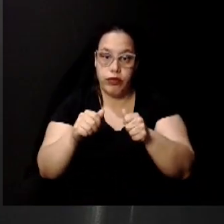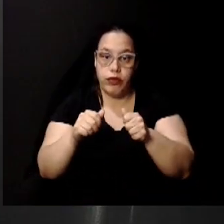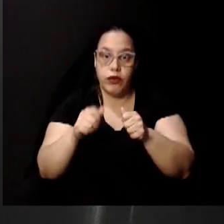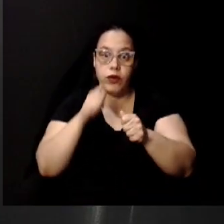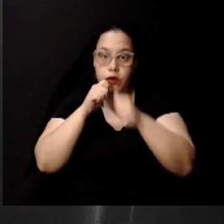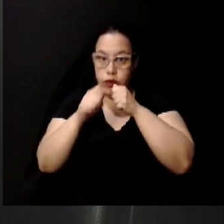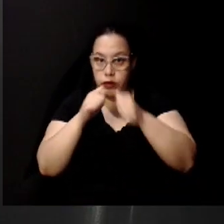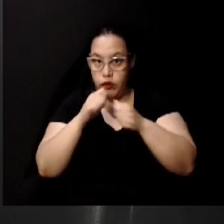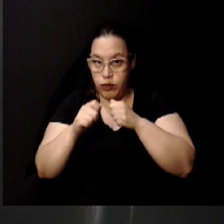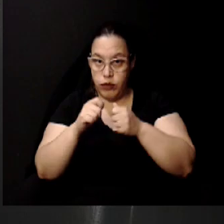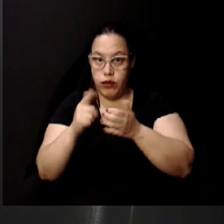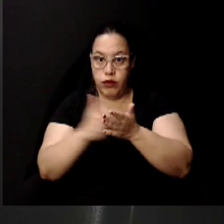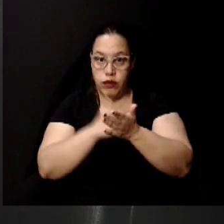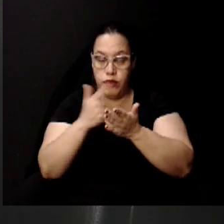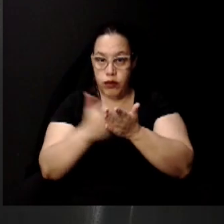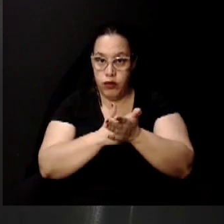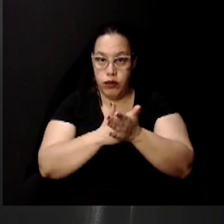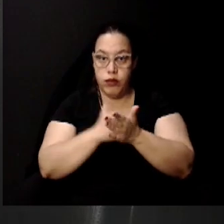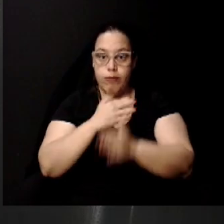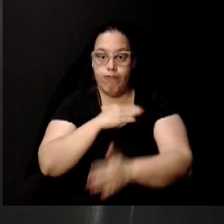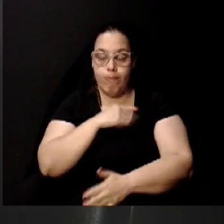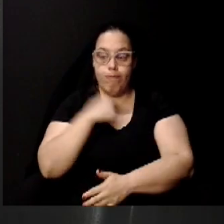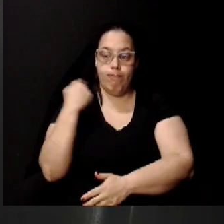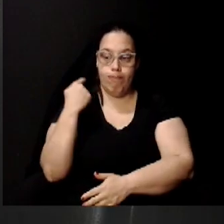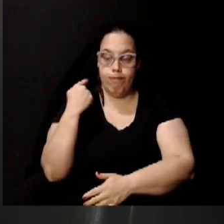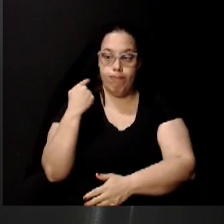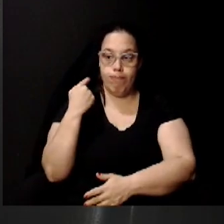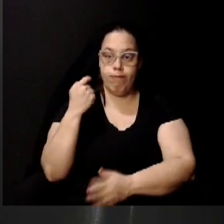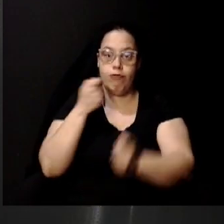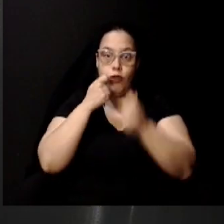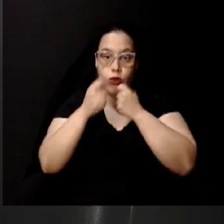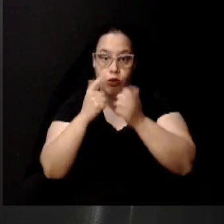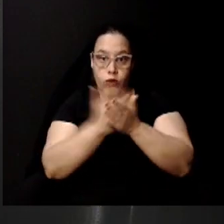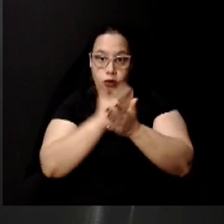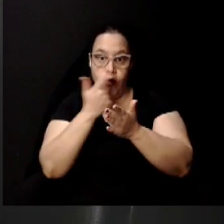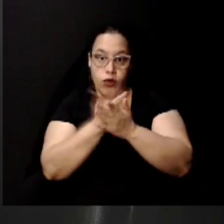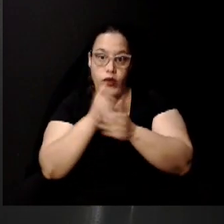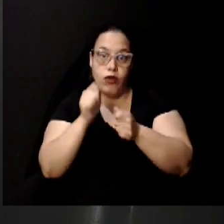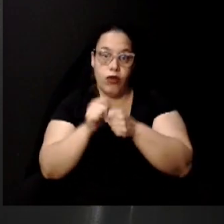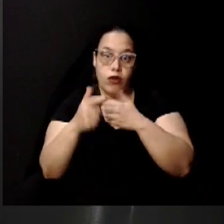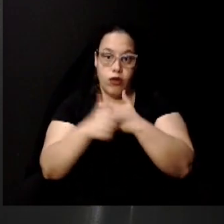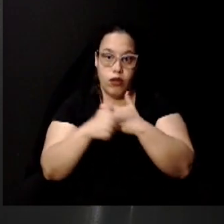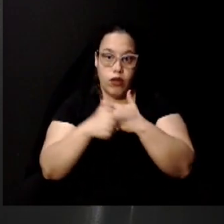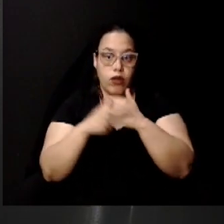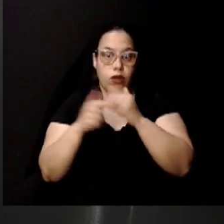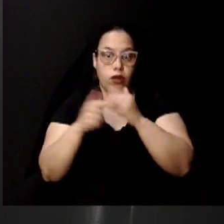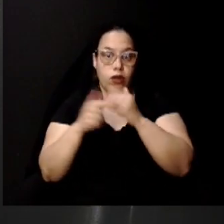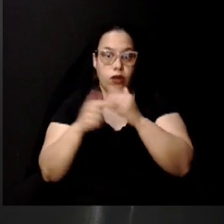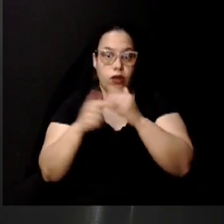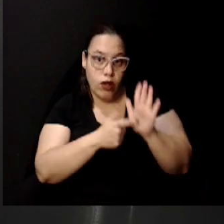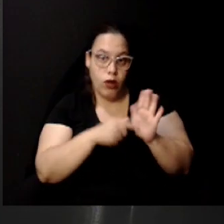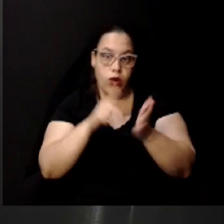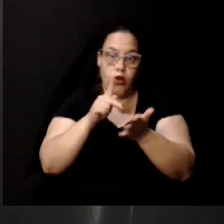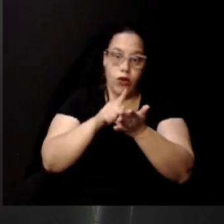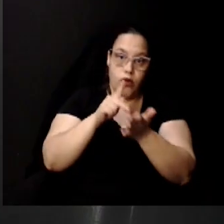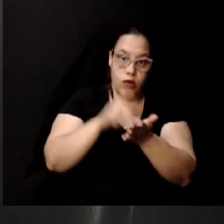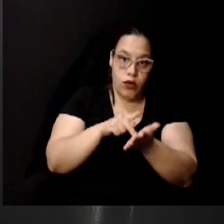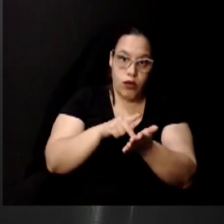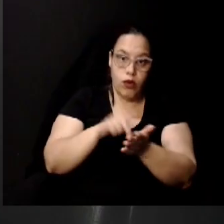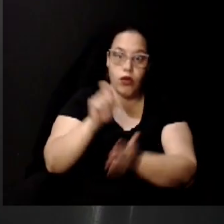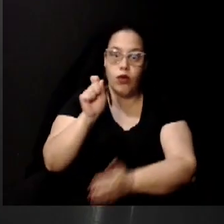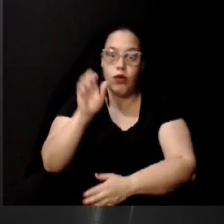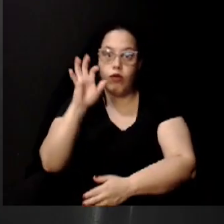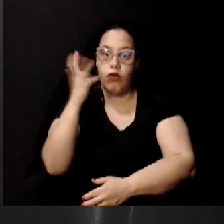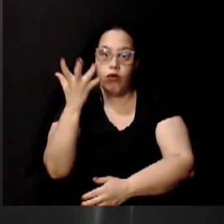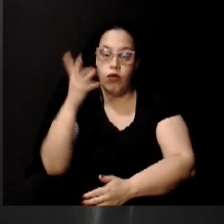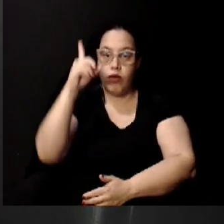Jazeera, com a morte, quer dizer, os jornalistas que fazem esse papel de retratar a realidade ali do que está acontecendo, esse genocídio,